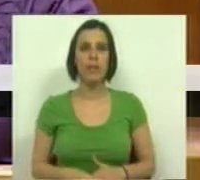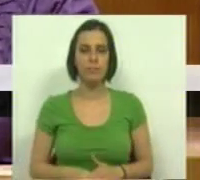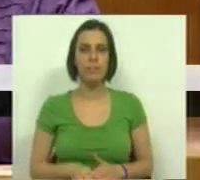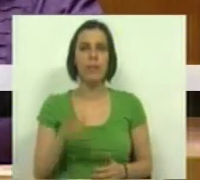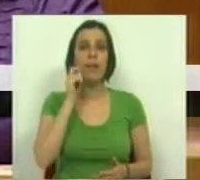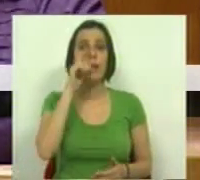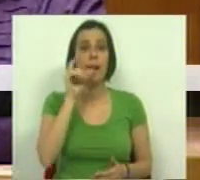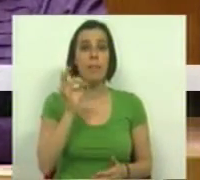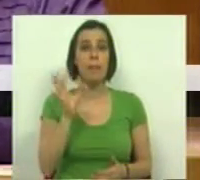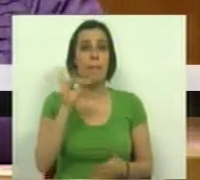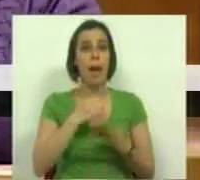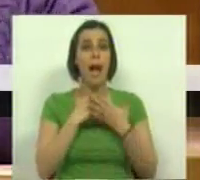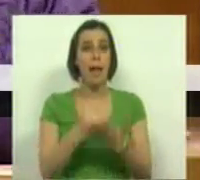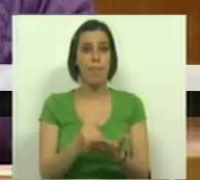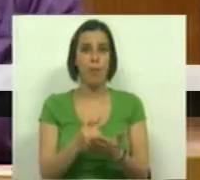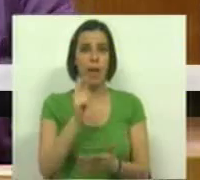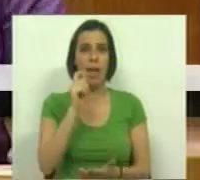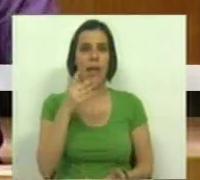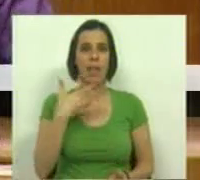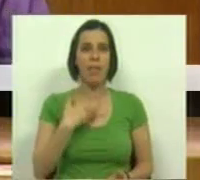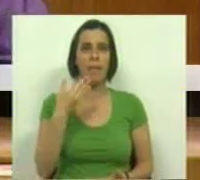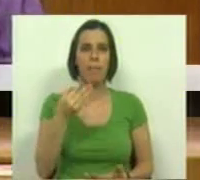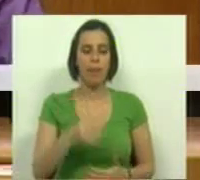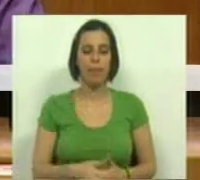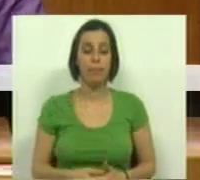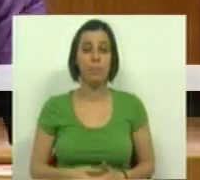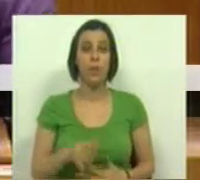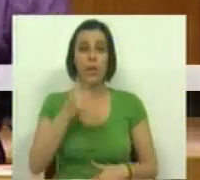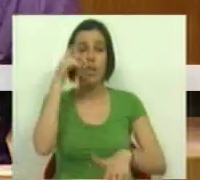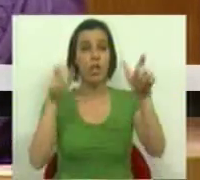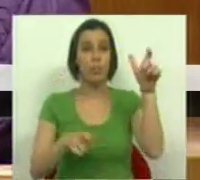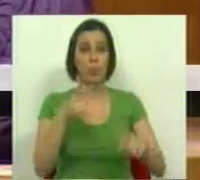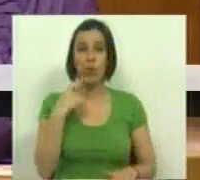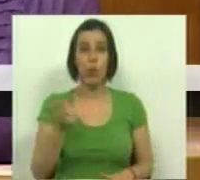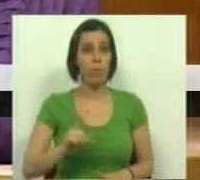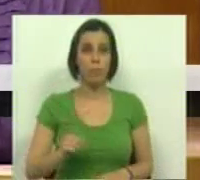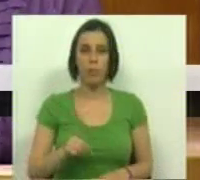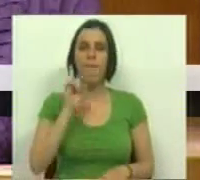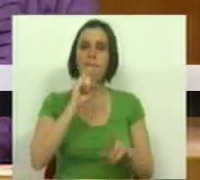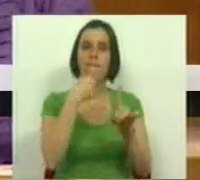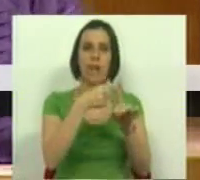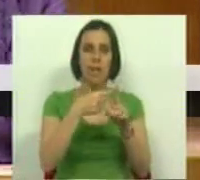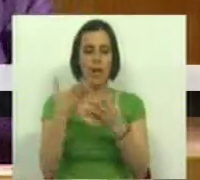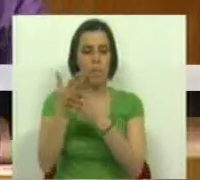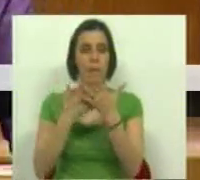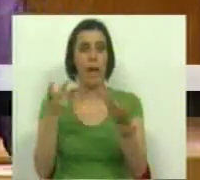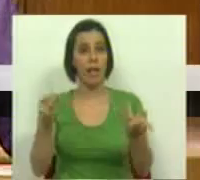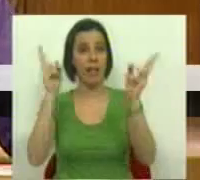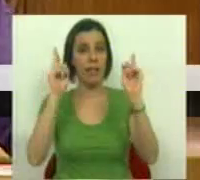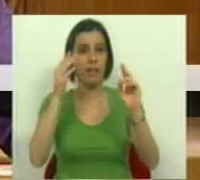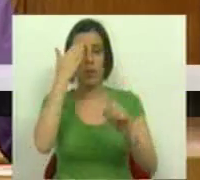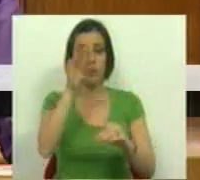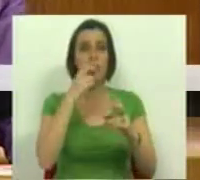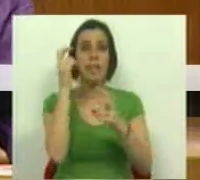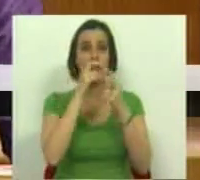quem mais precisa de apoio é a EDP. Como os cidadãos ainda não perceberam as vantagens do mercado liberalizado